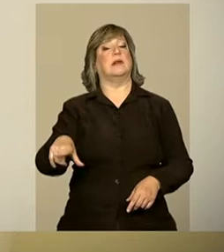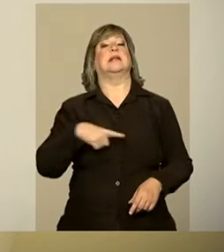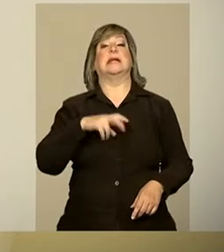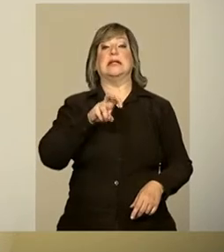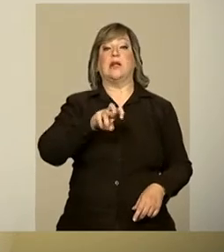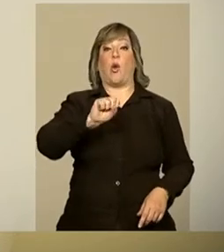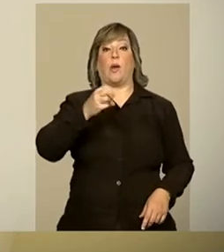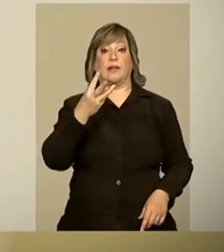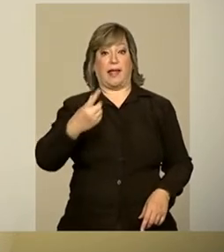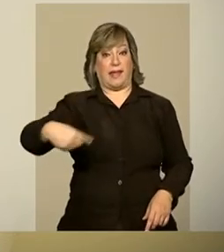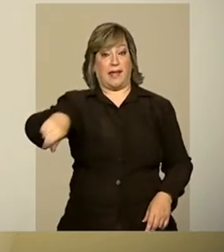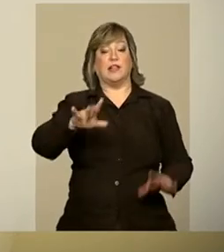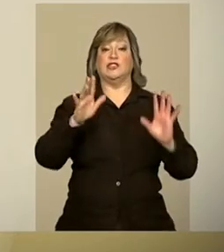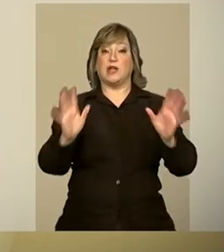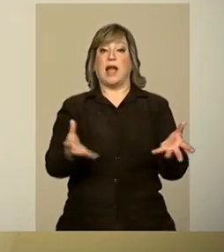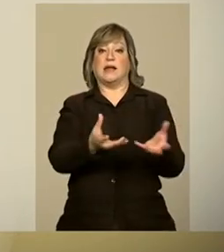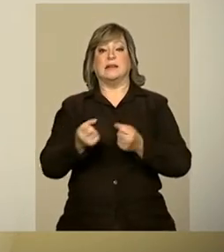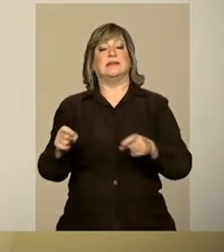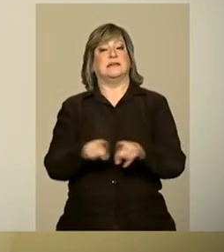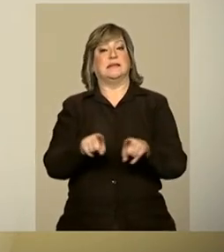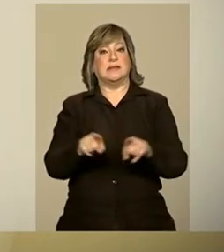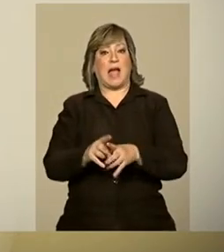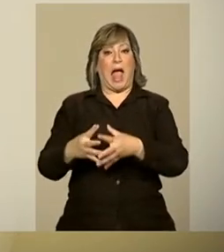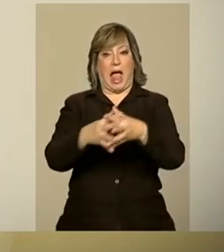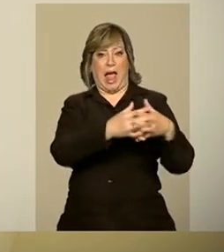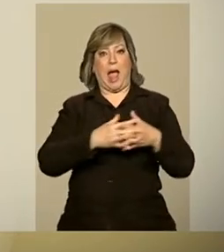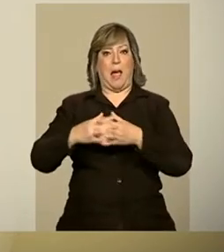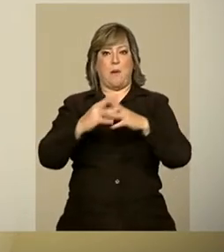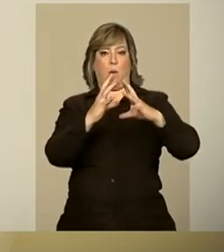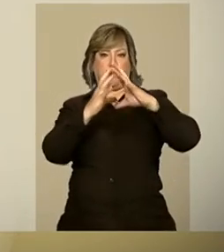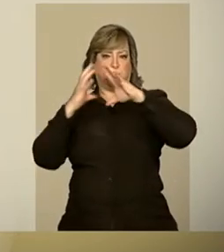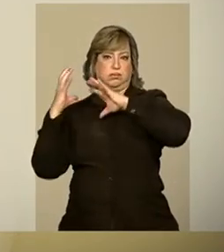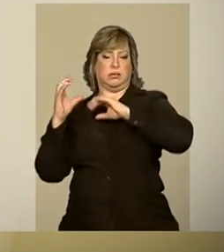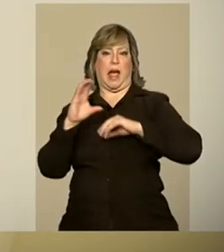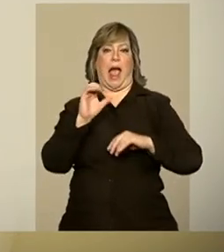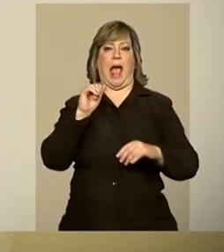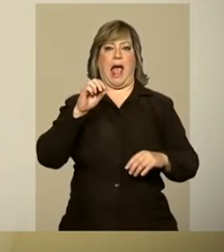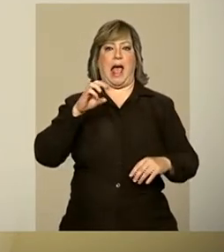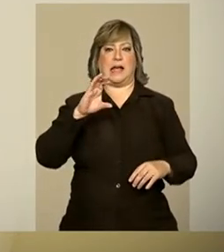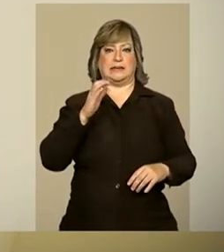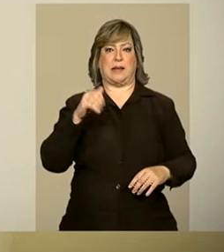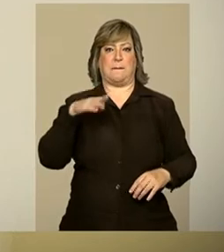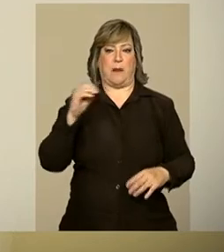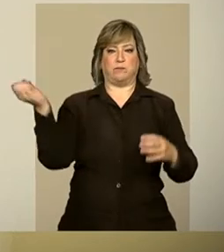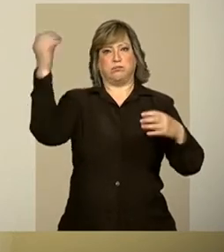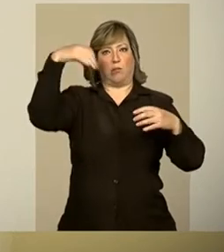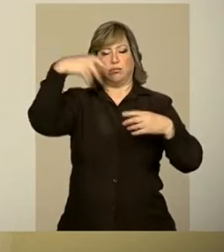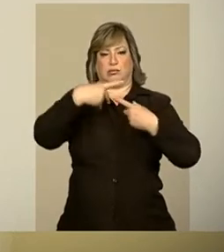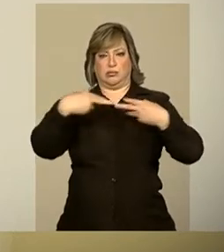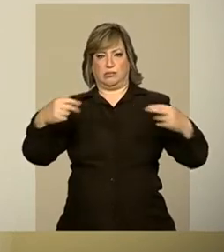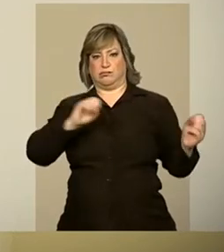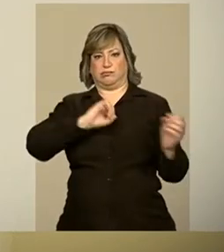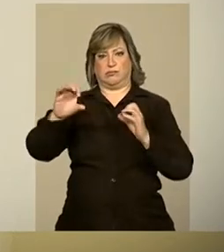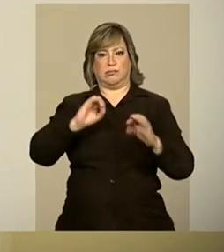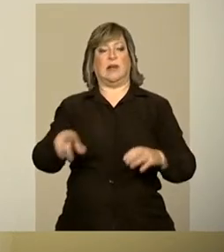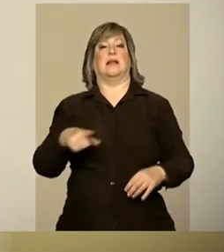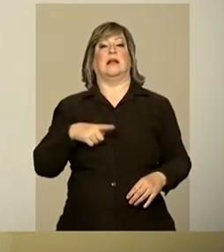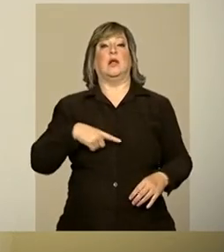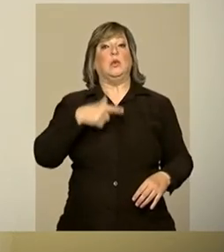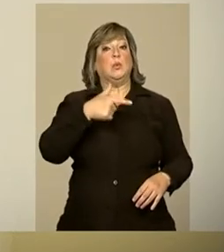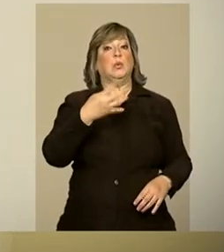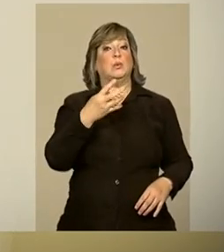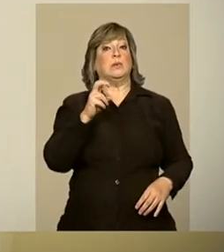583 deles receberam também o caminhão caçamba. Além dessas máquinas, 245 municípios